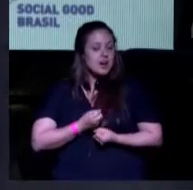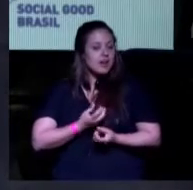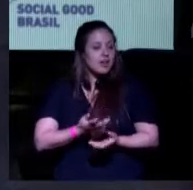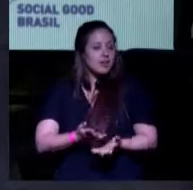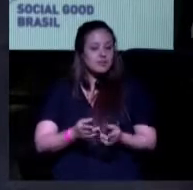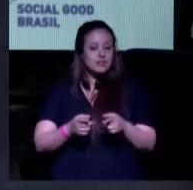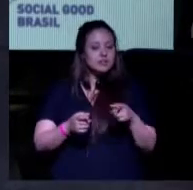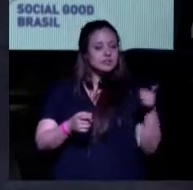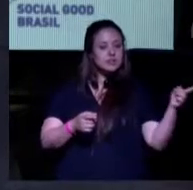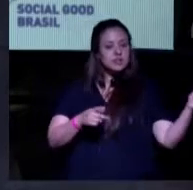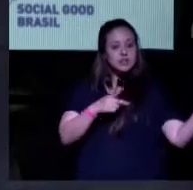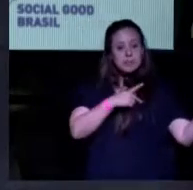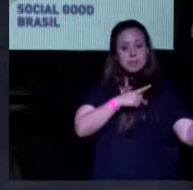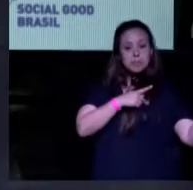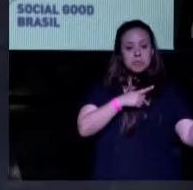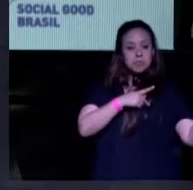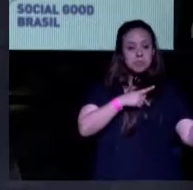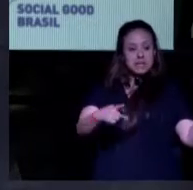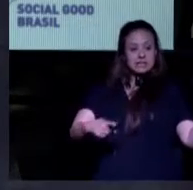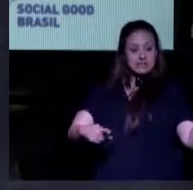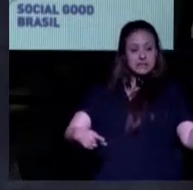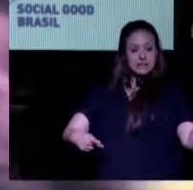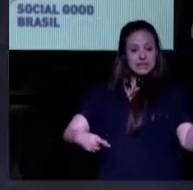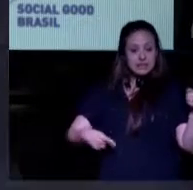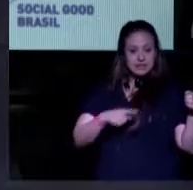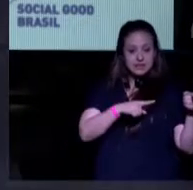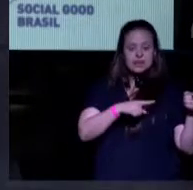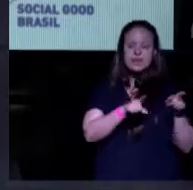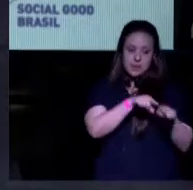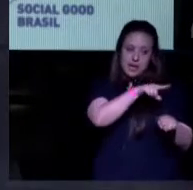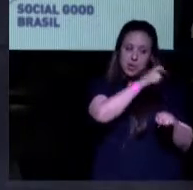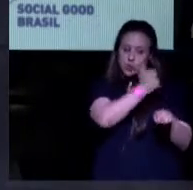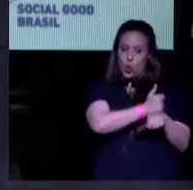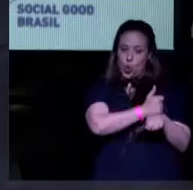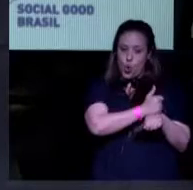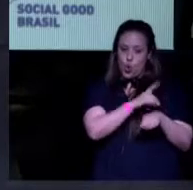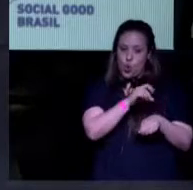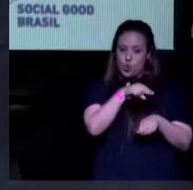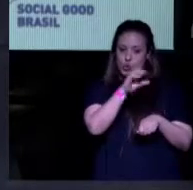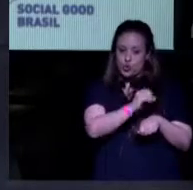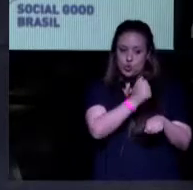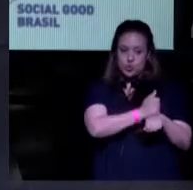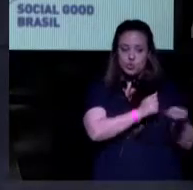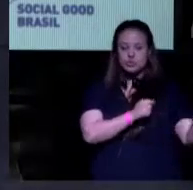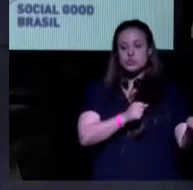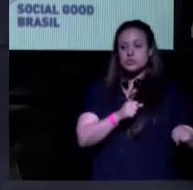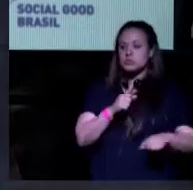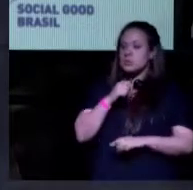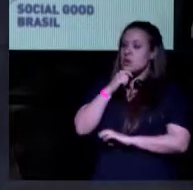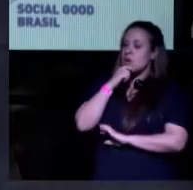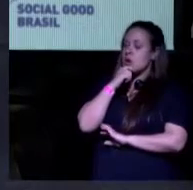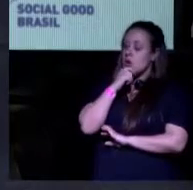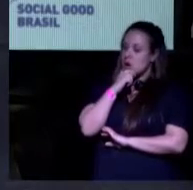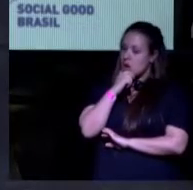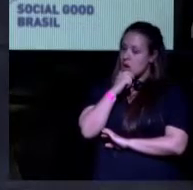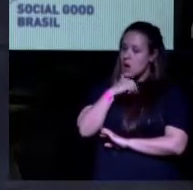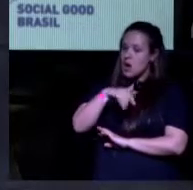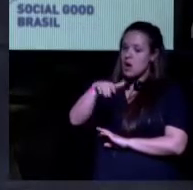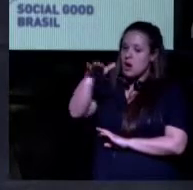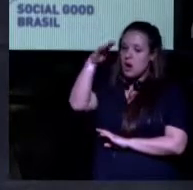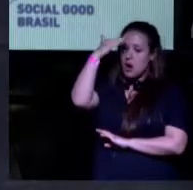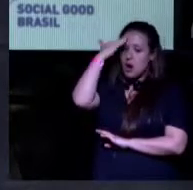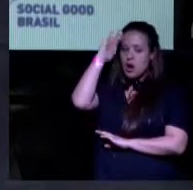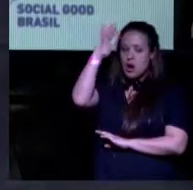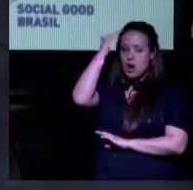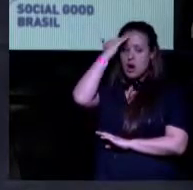presidente que também é o dono da empresa estava lá junto ouviu isso pode a partir do entendimento desafios desejos e paixões